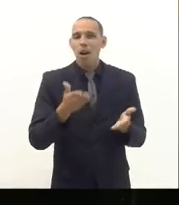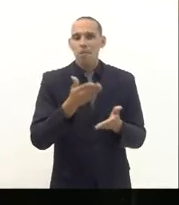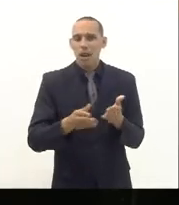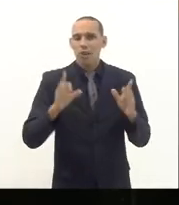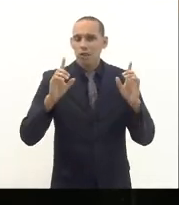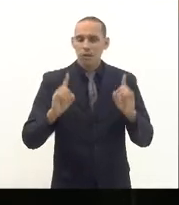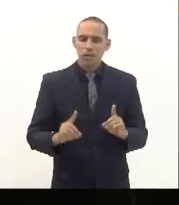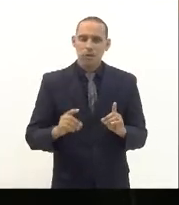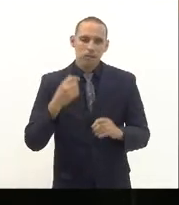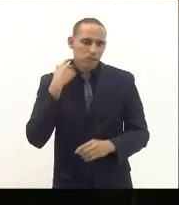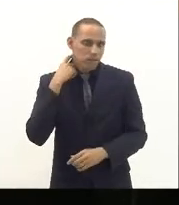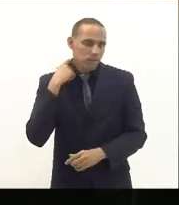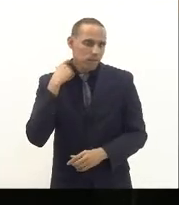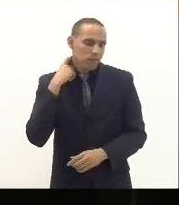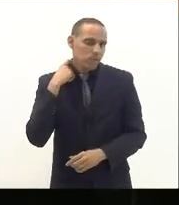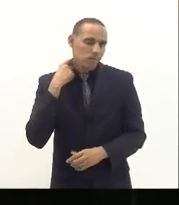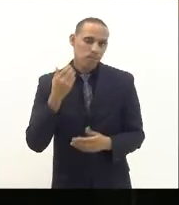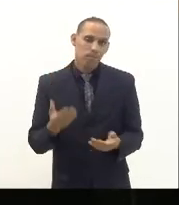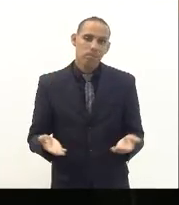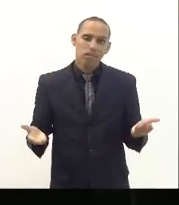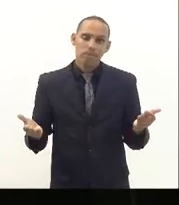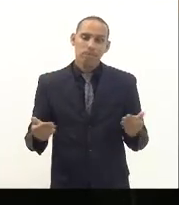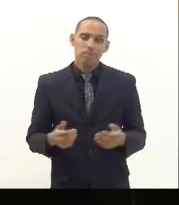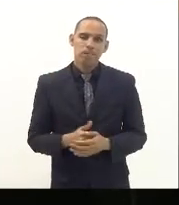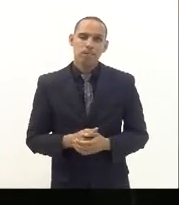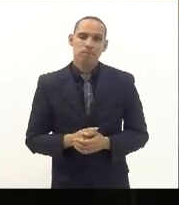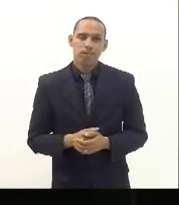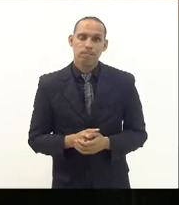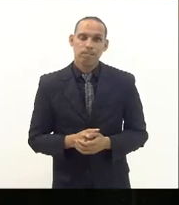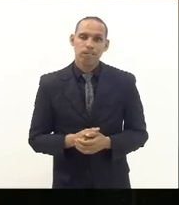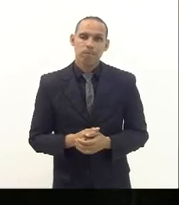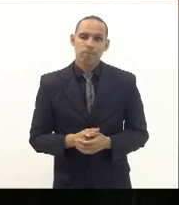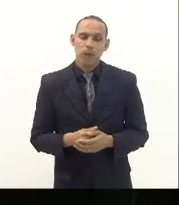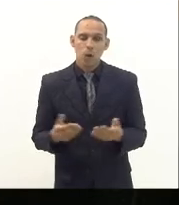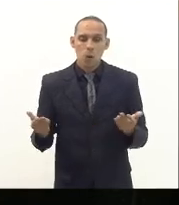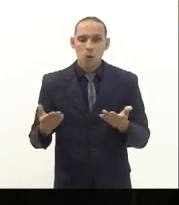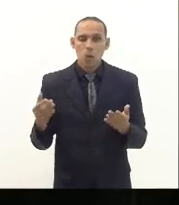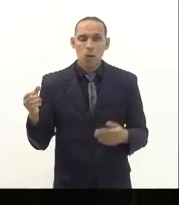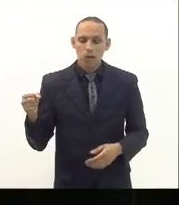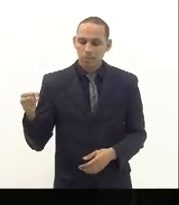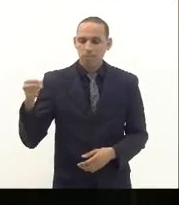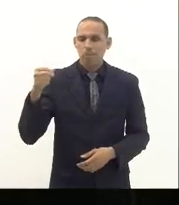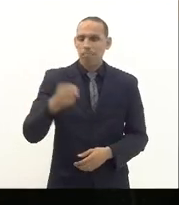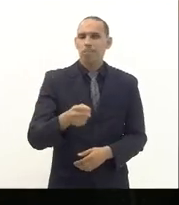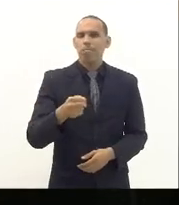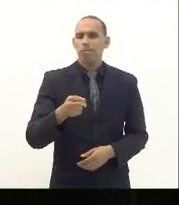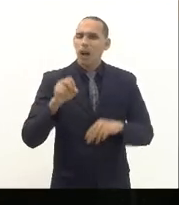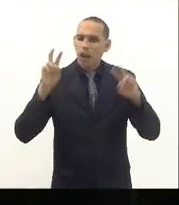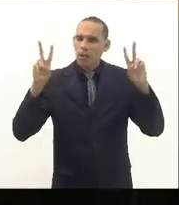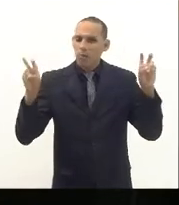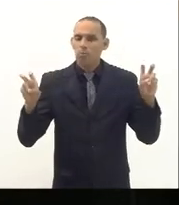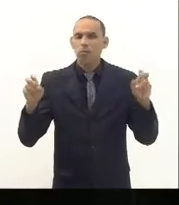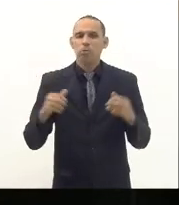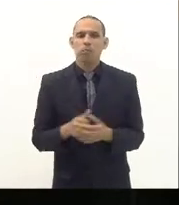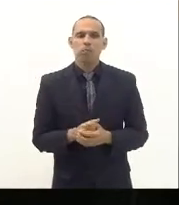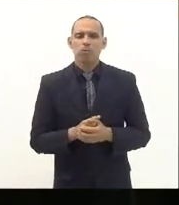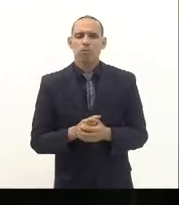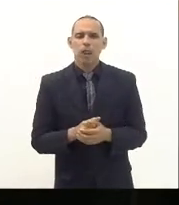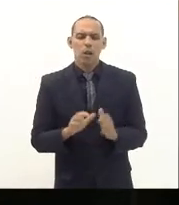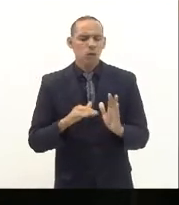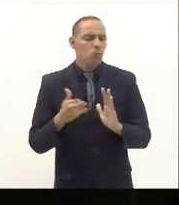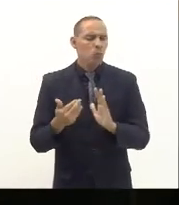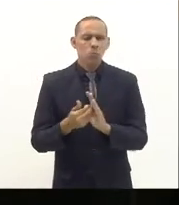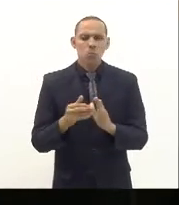direito bom então eu queria trazer hoje esse assunto aqui mediante é